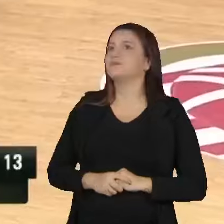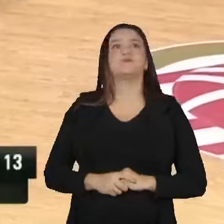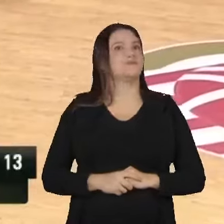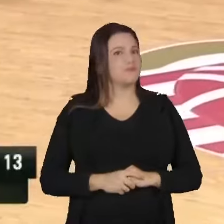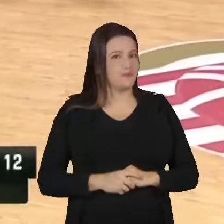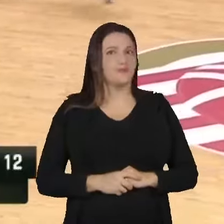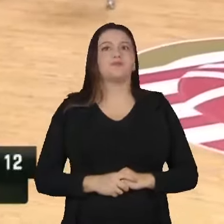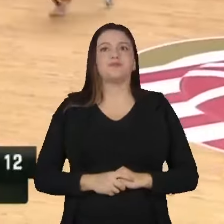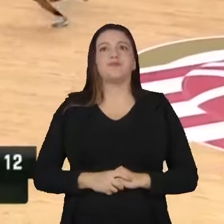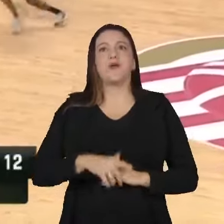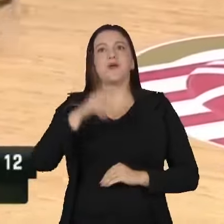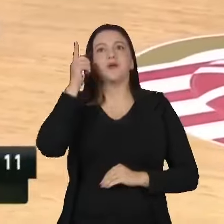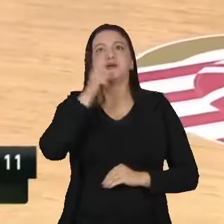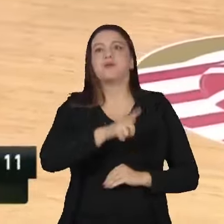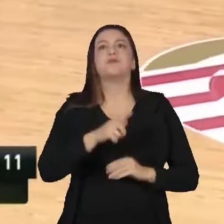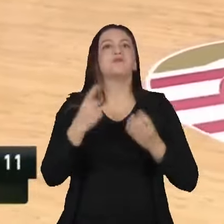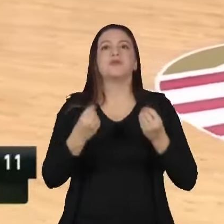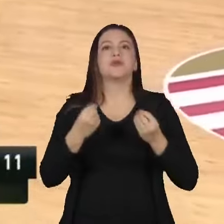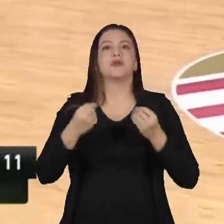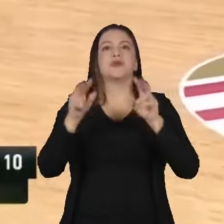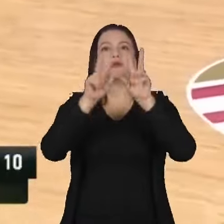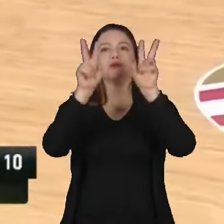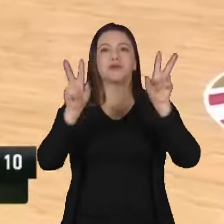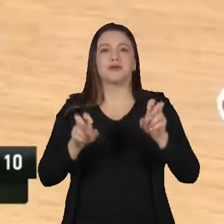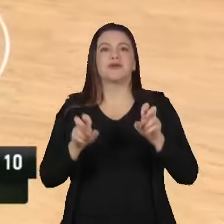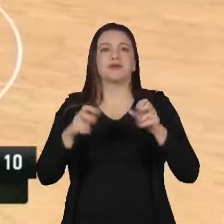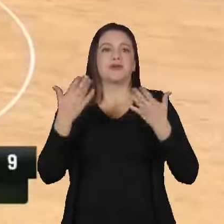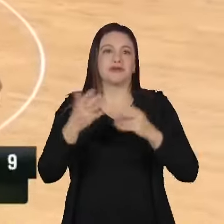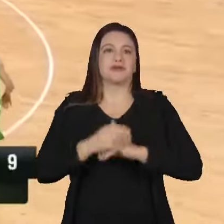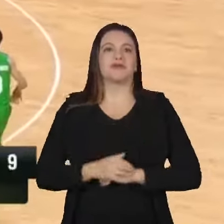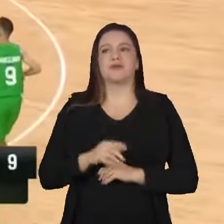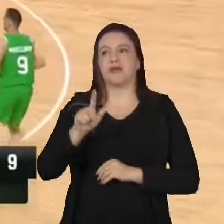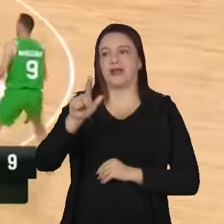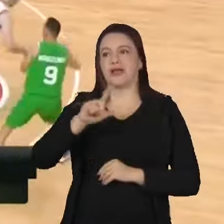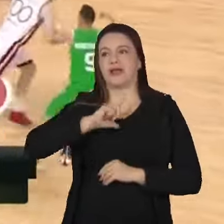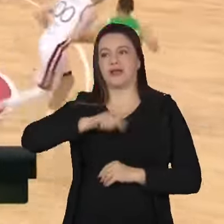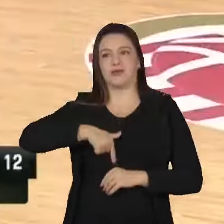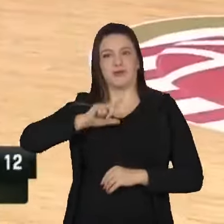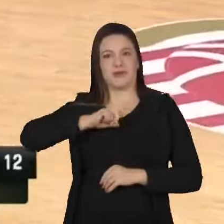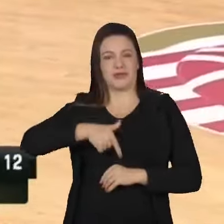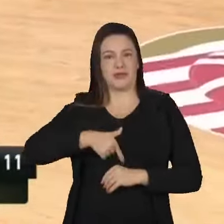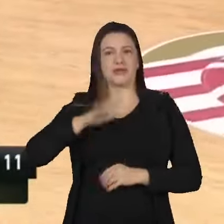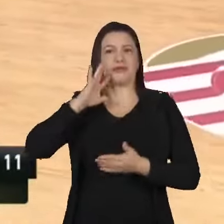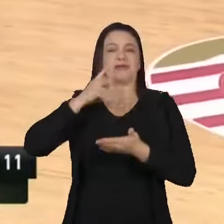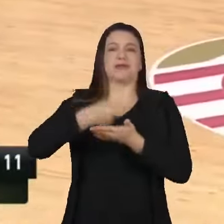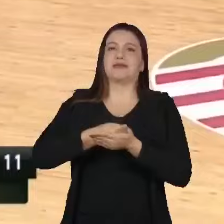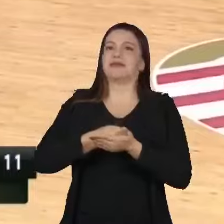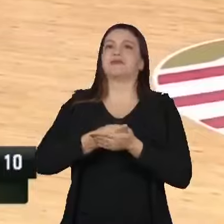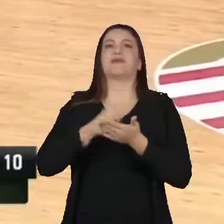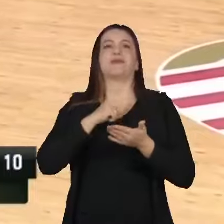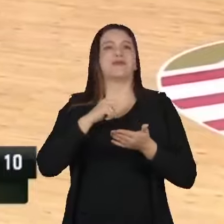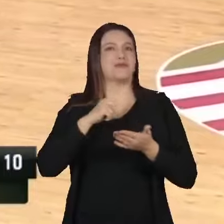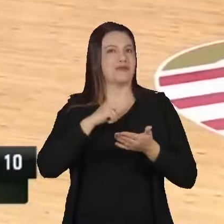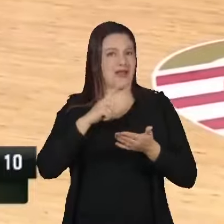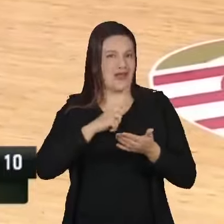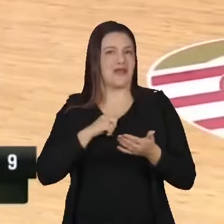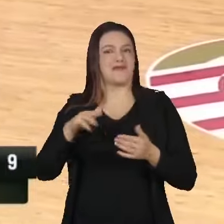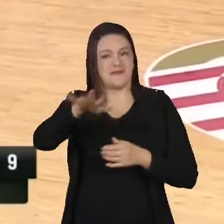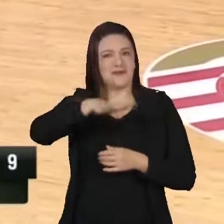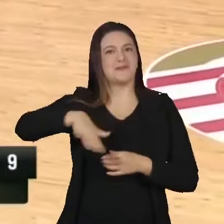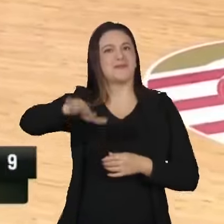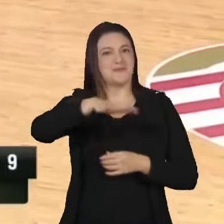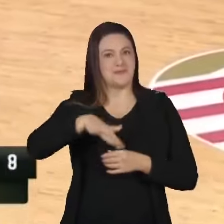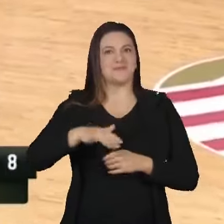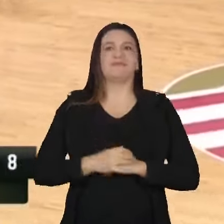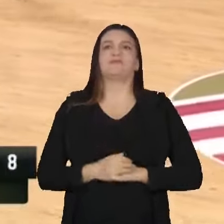A classificação veio com o título do pré-olímpico de Riga, na Letônia. E a vitória na decisão foi sobre os donos da casa. Com o